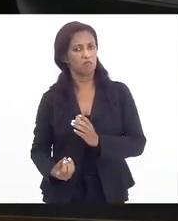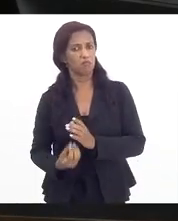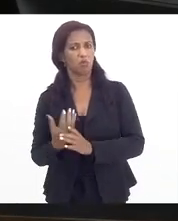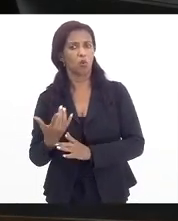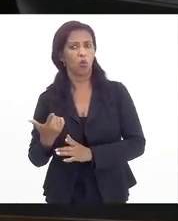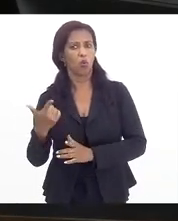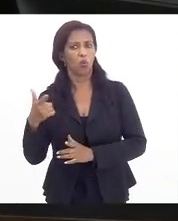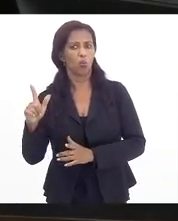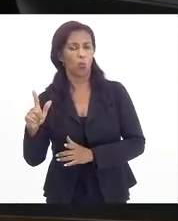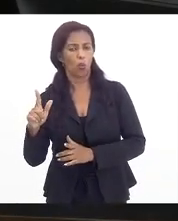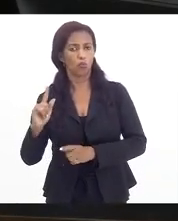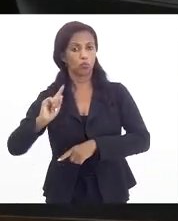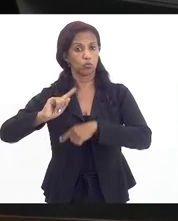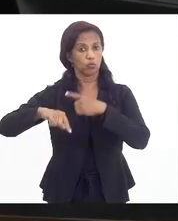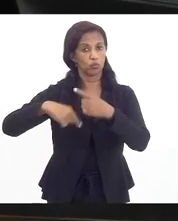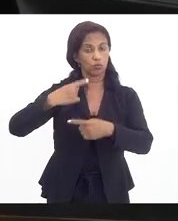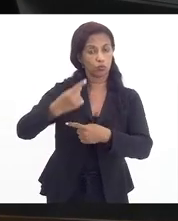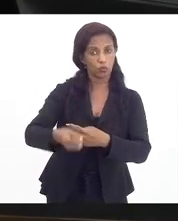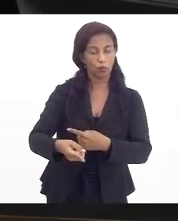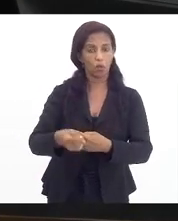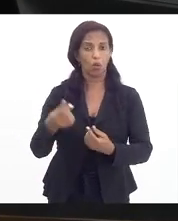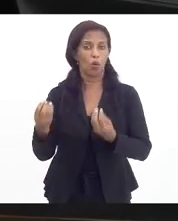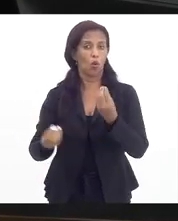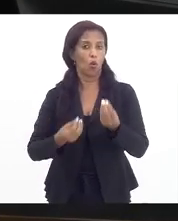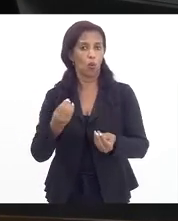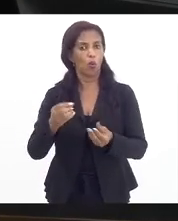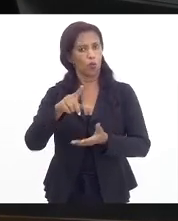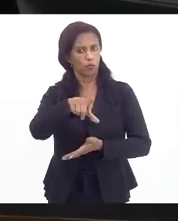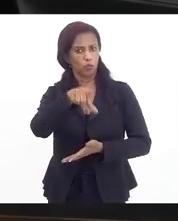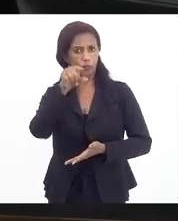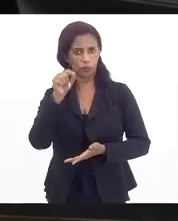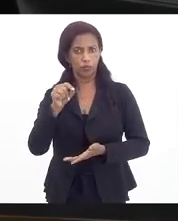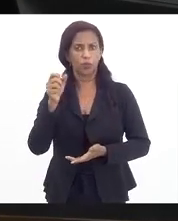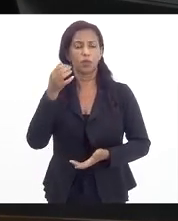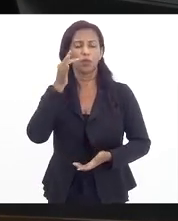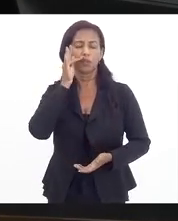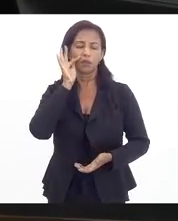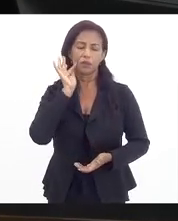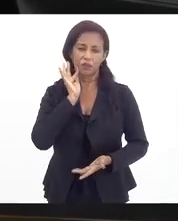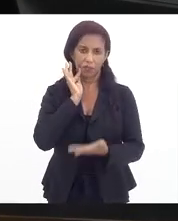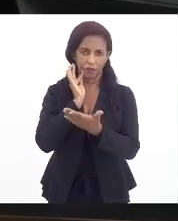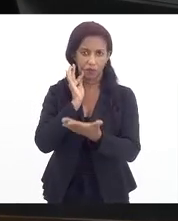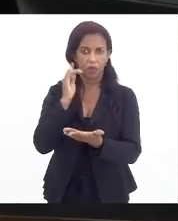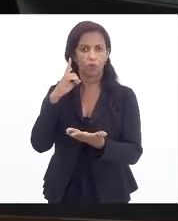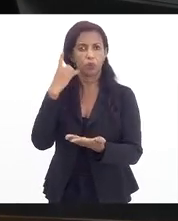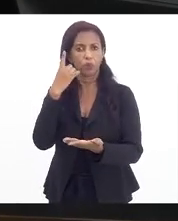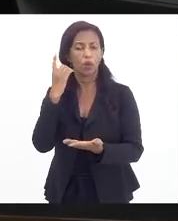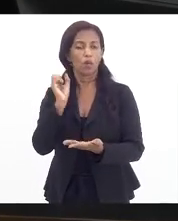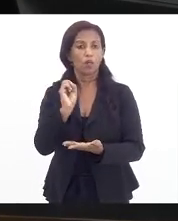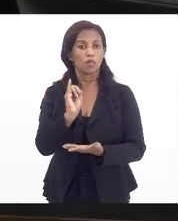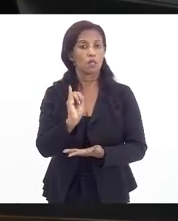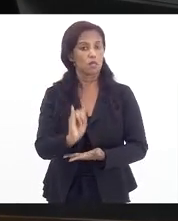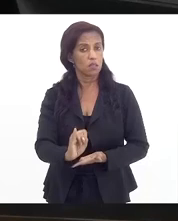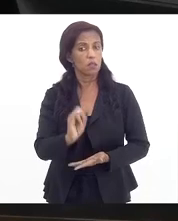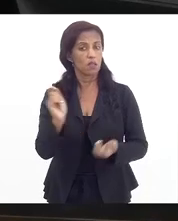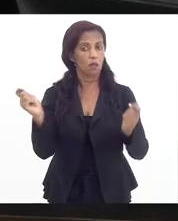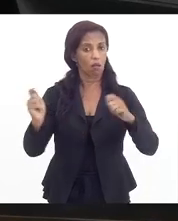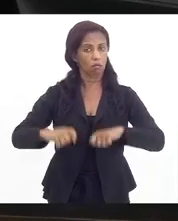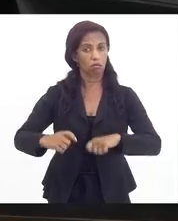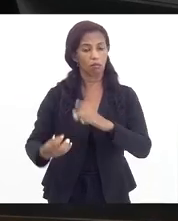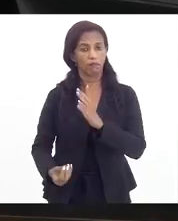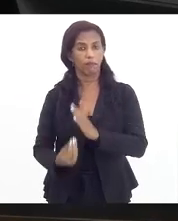de a posteriori como bem destacou o deputado serafini se poder